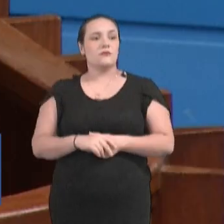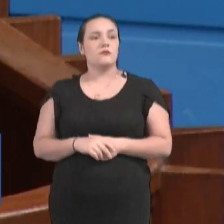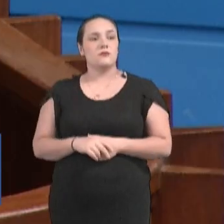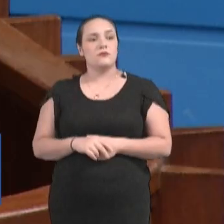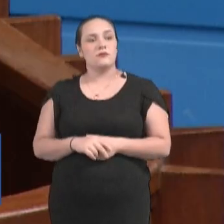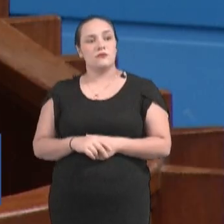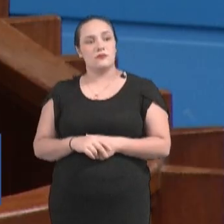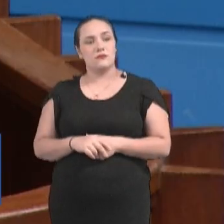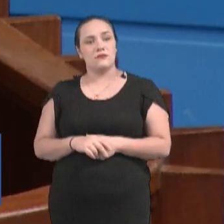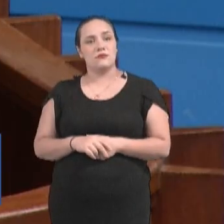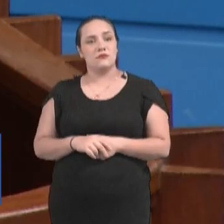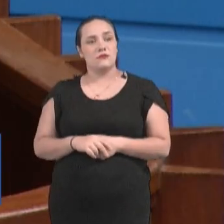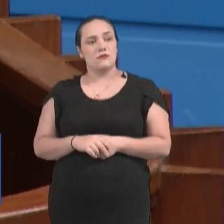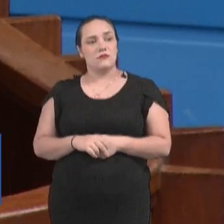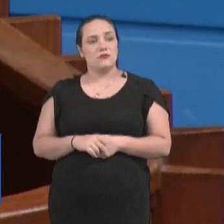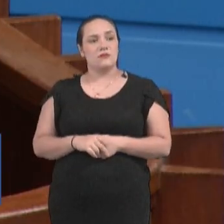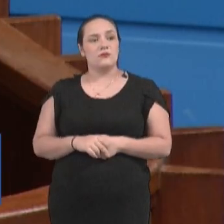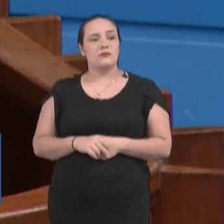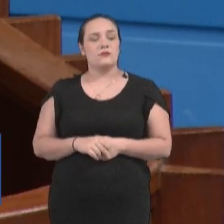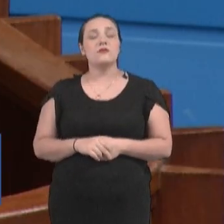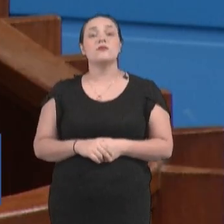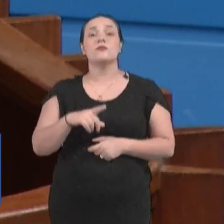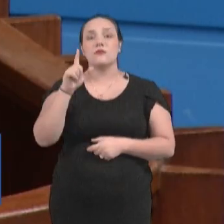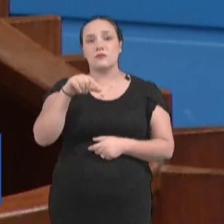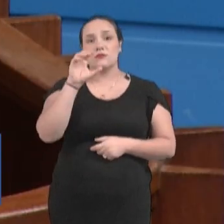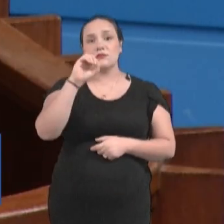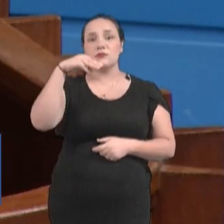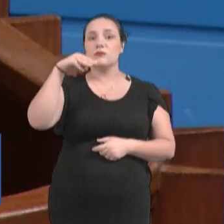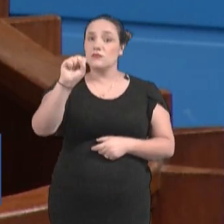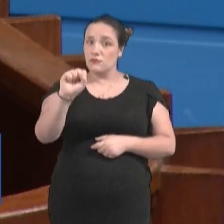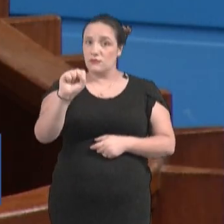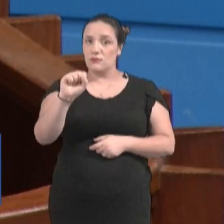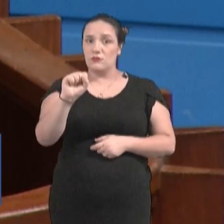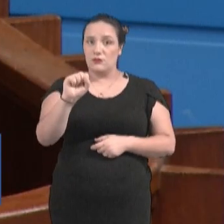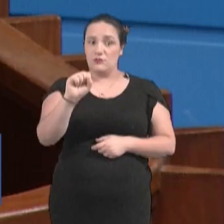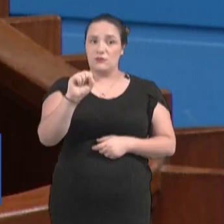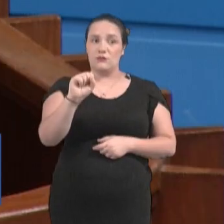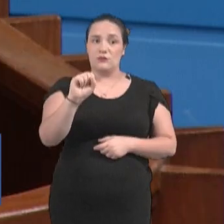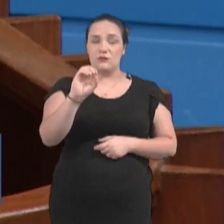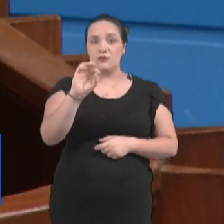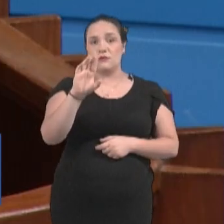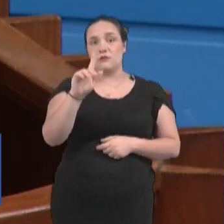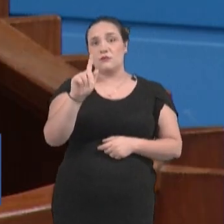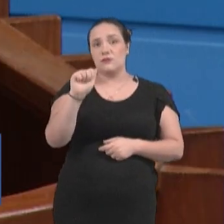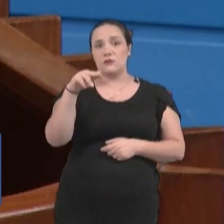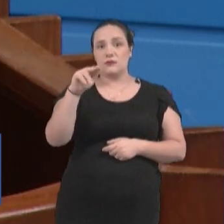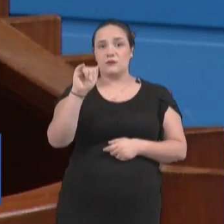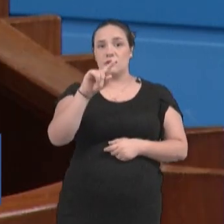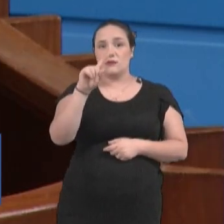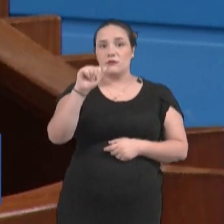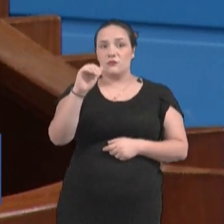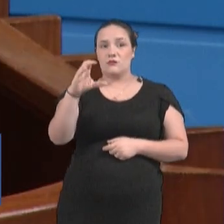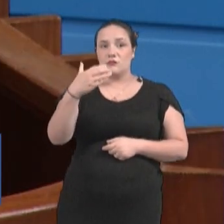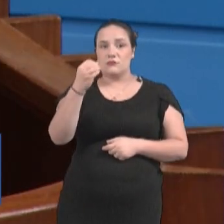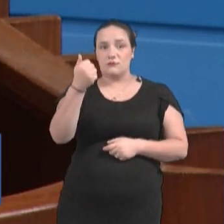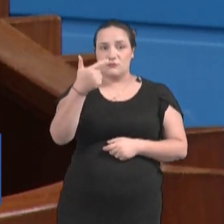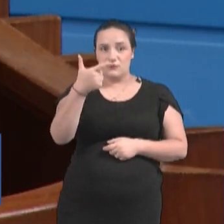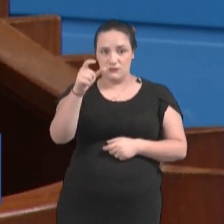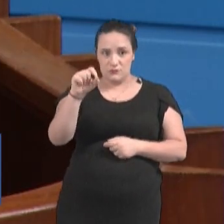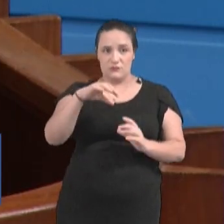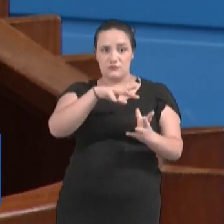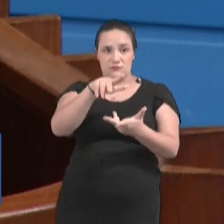tempo, que a Organização Mundial da Saúde não recomenda